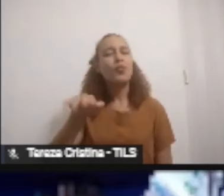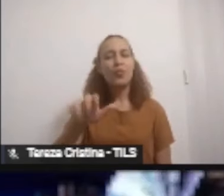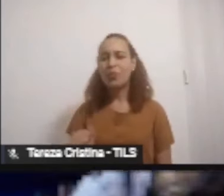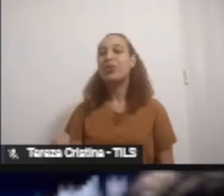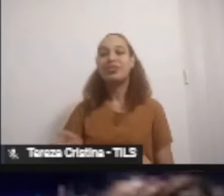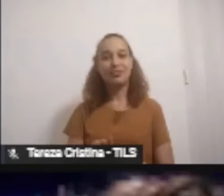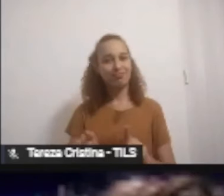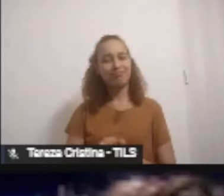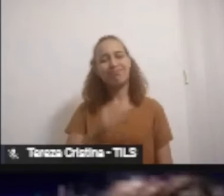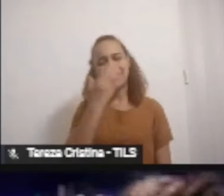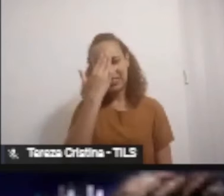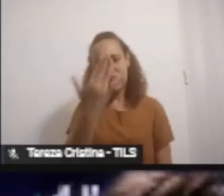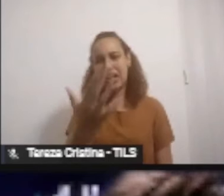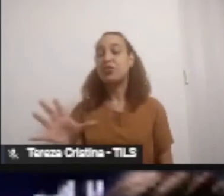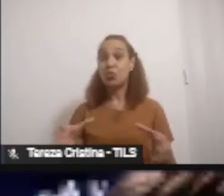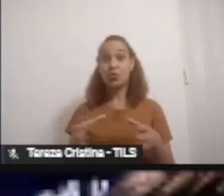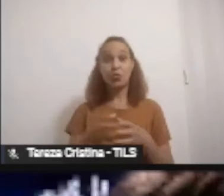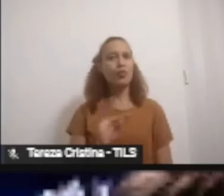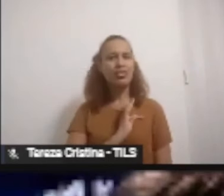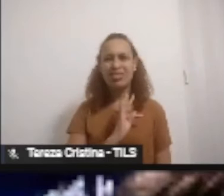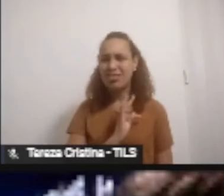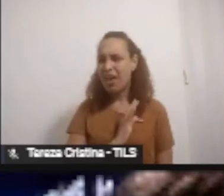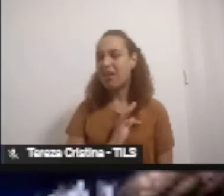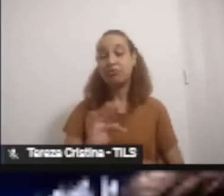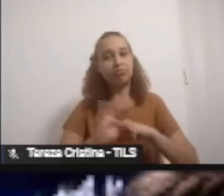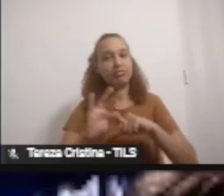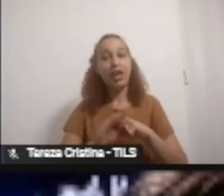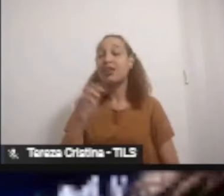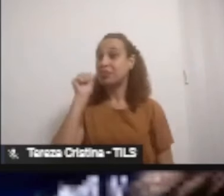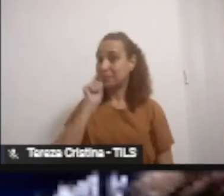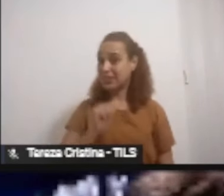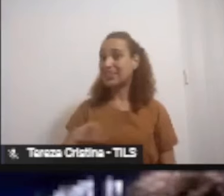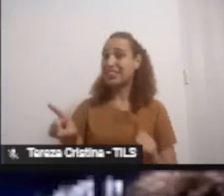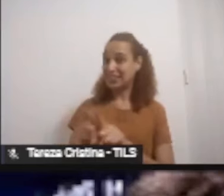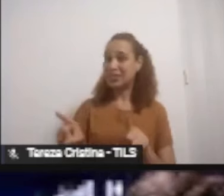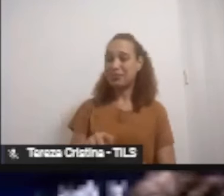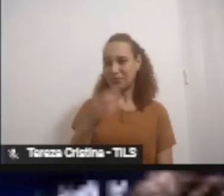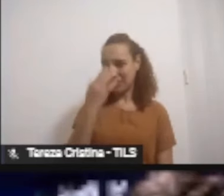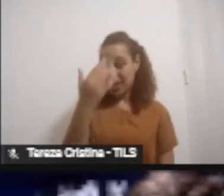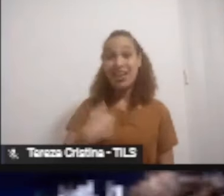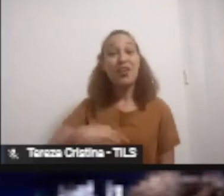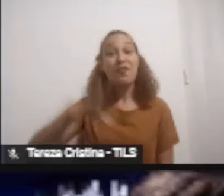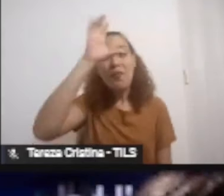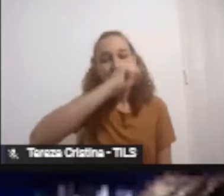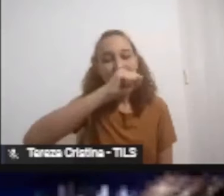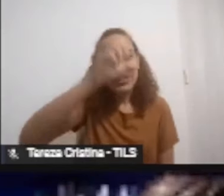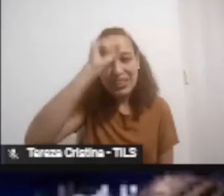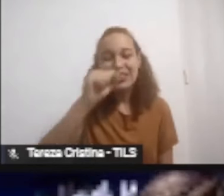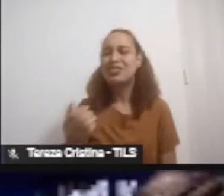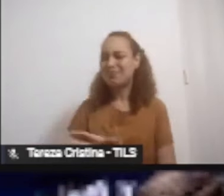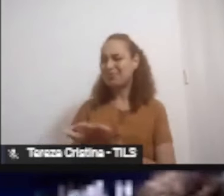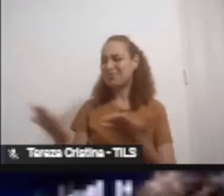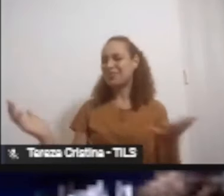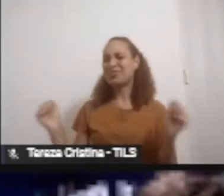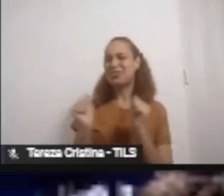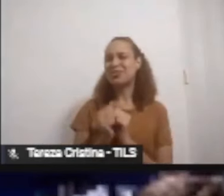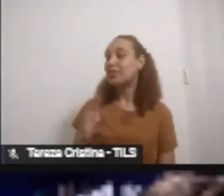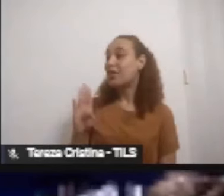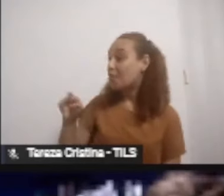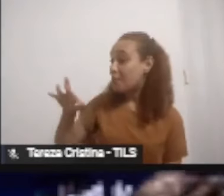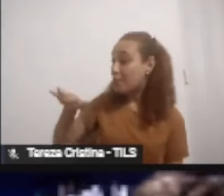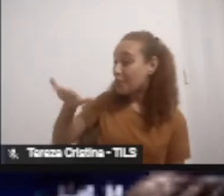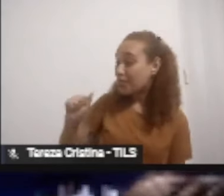A toda a equipe técnica, as meninas também. Muito obrigada. Aprendi com vocês. Bruna, foi incrível te ouvir. Assim, saio